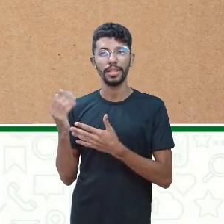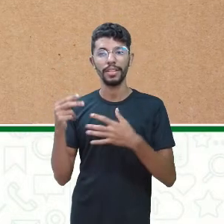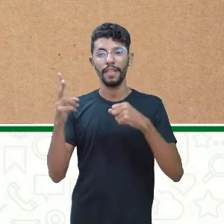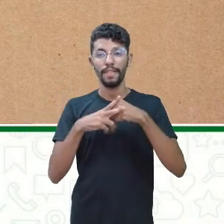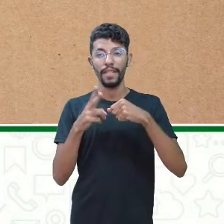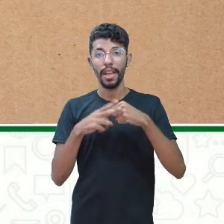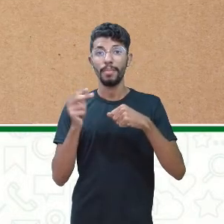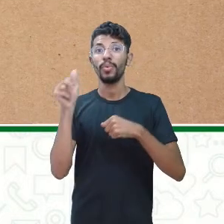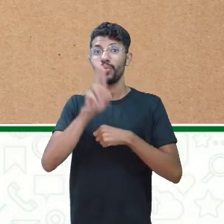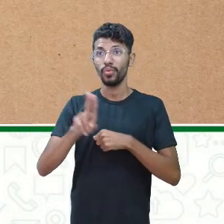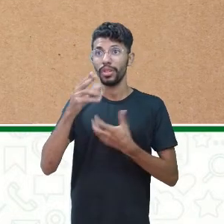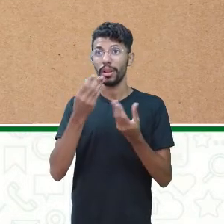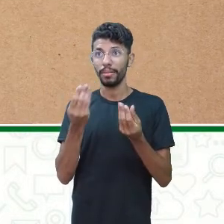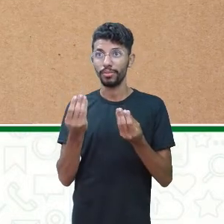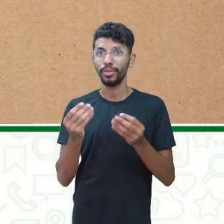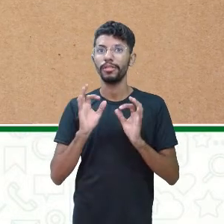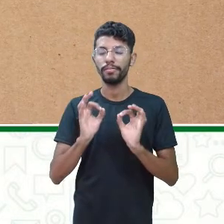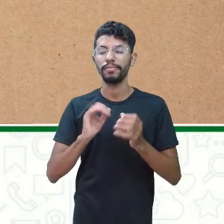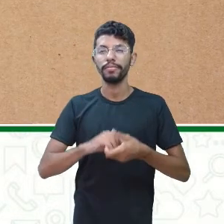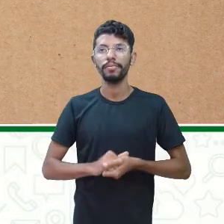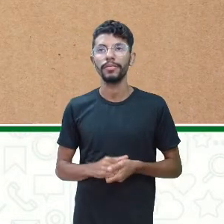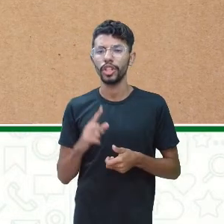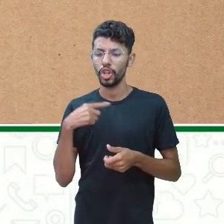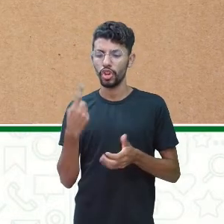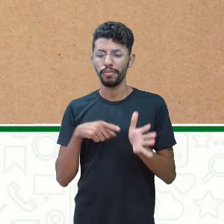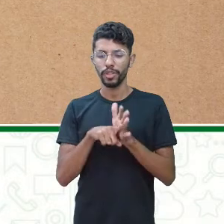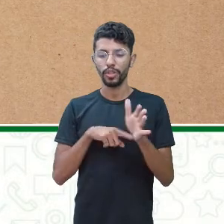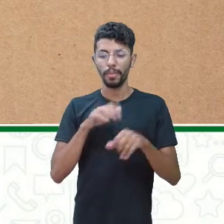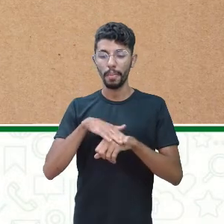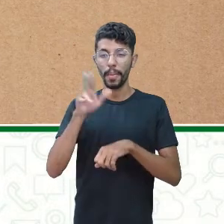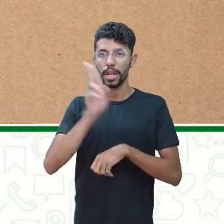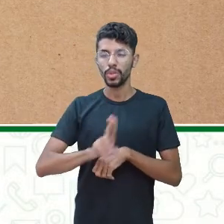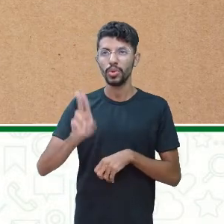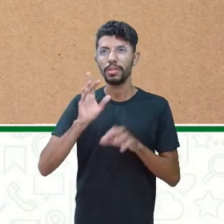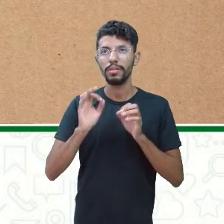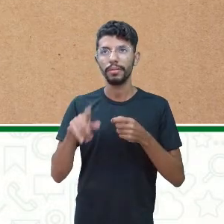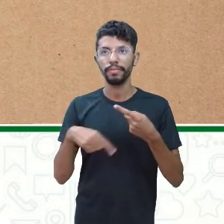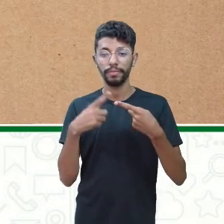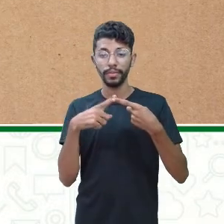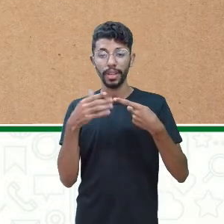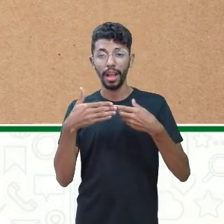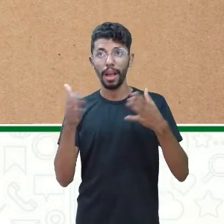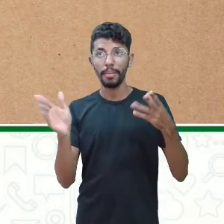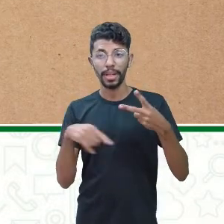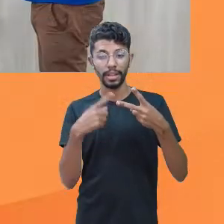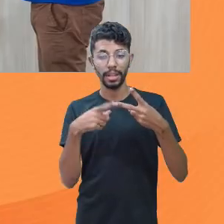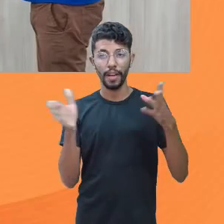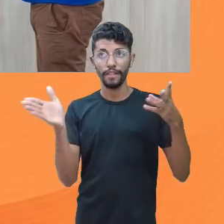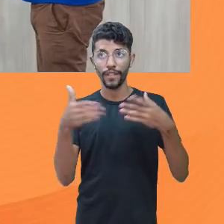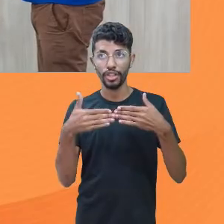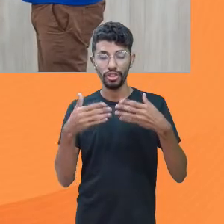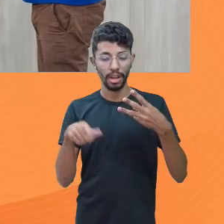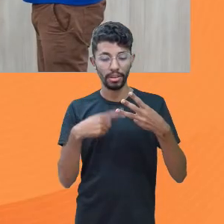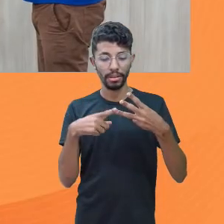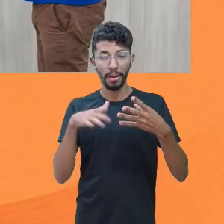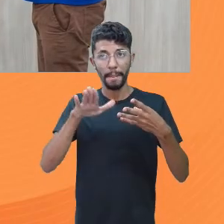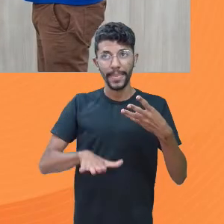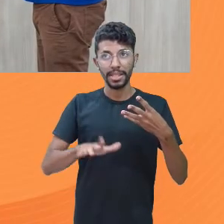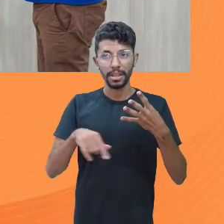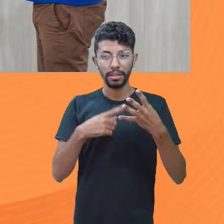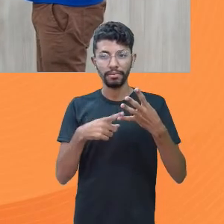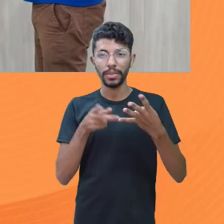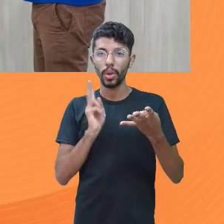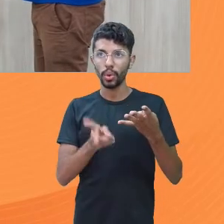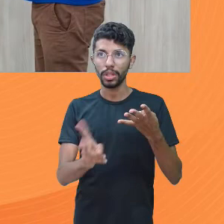seja, a gente pesquisou os mais usados, tá? Então, open, to open, abrir. To close, fechar. To step, pisar. To